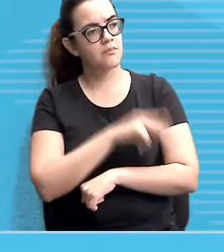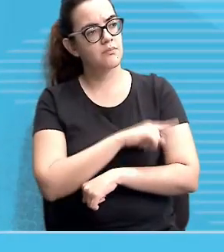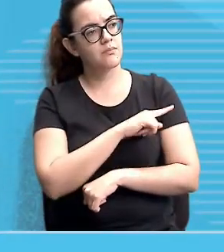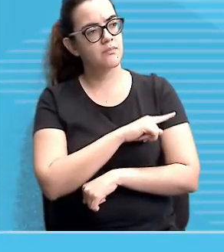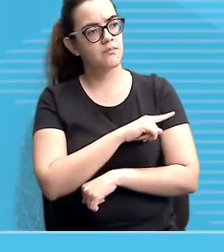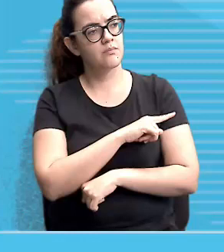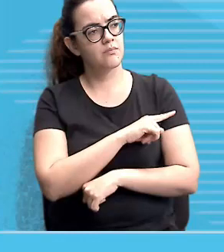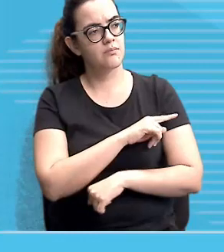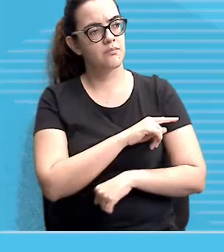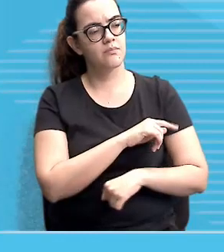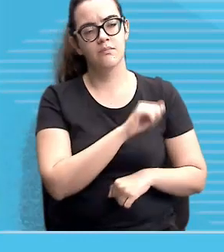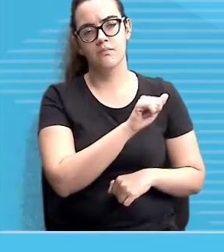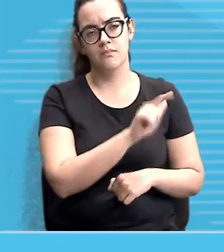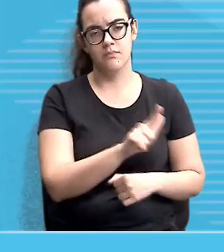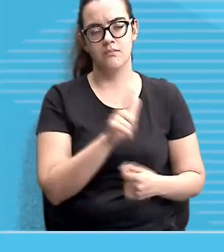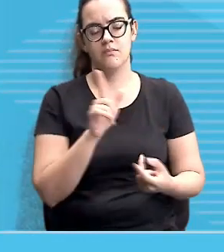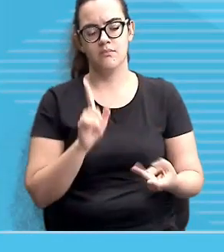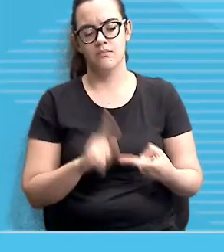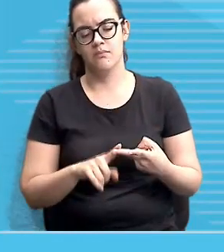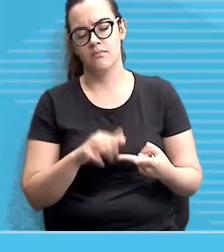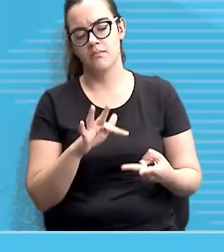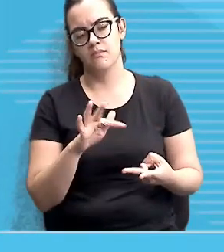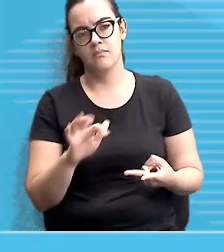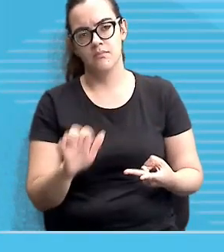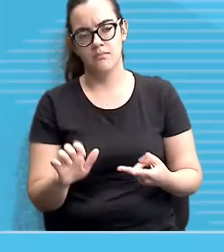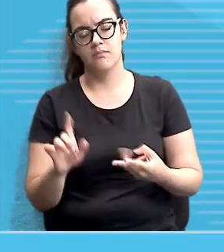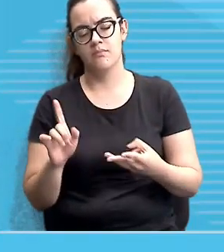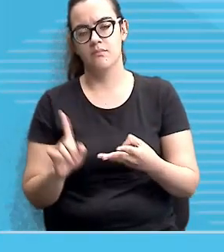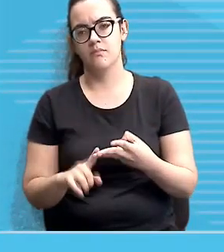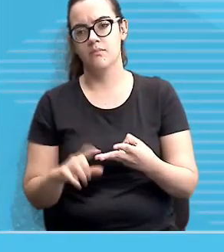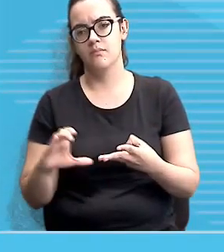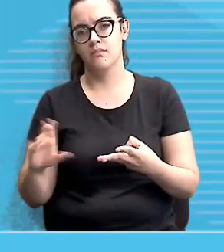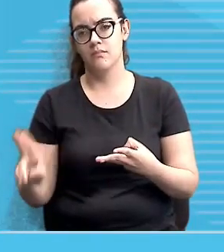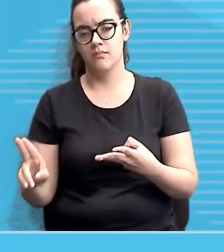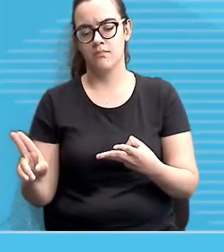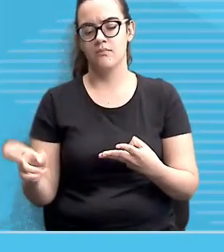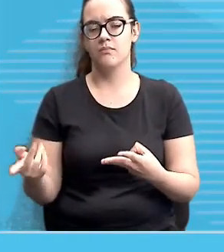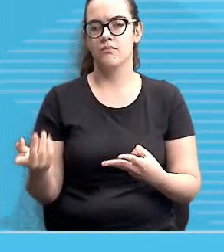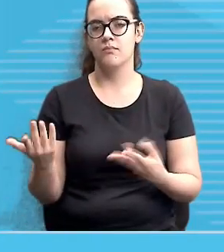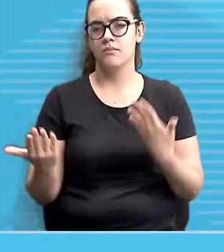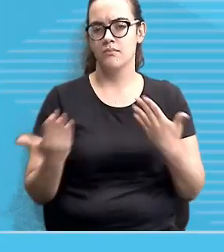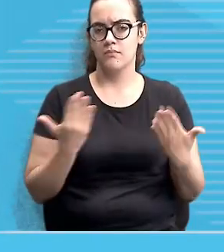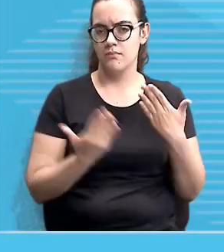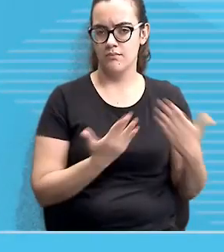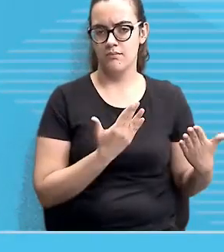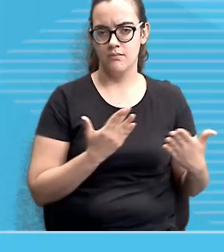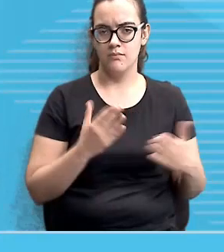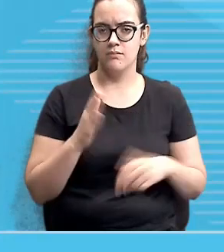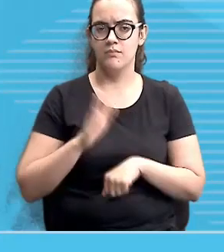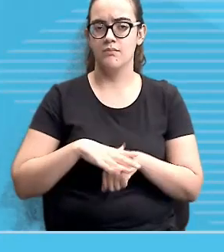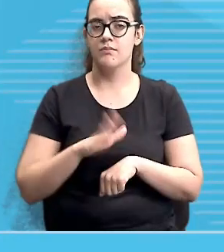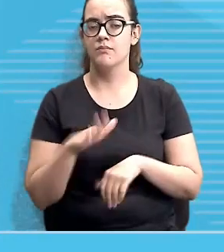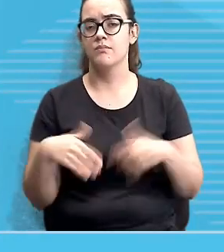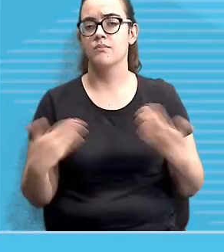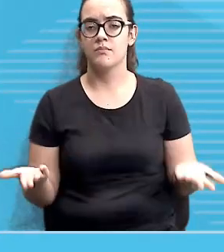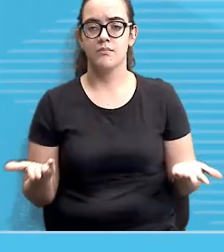Gabriel eu fiz a conta né Muito bem Vamos agora para